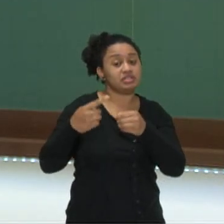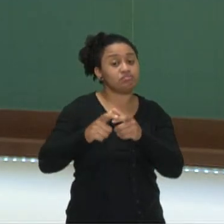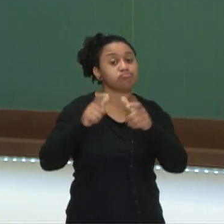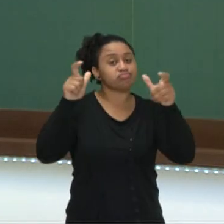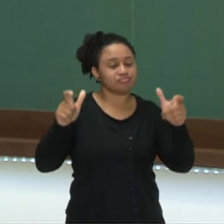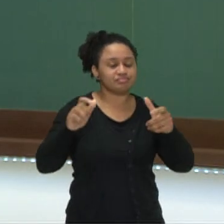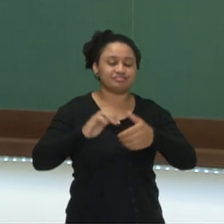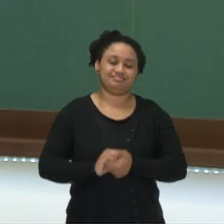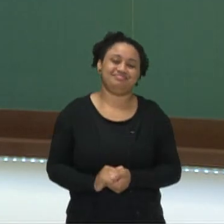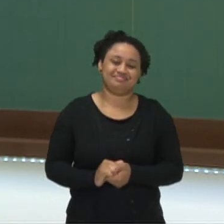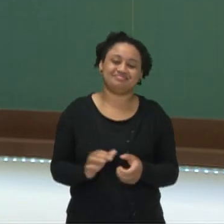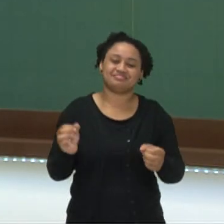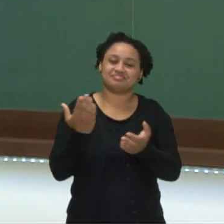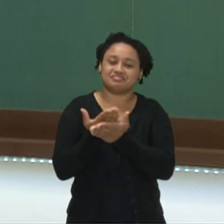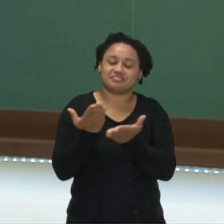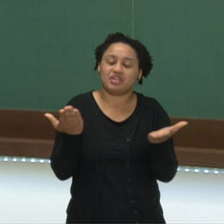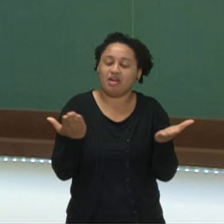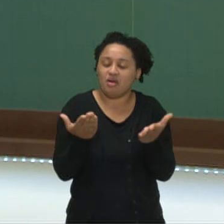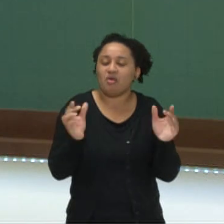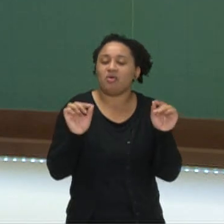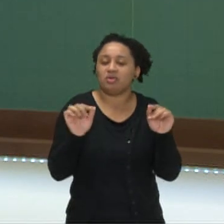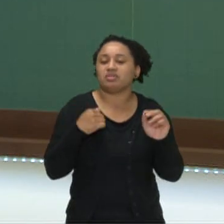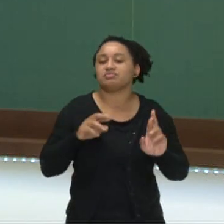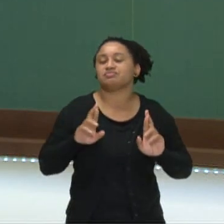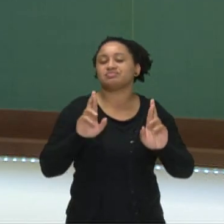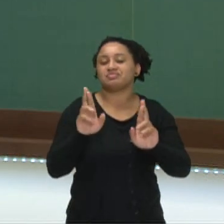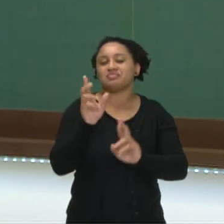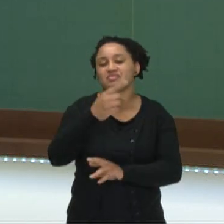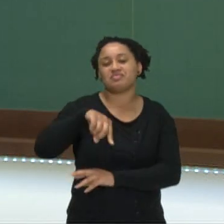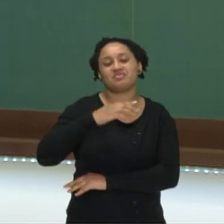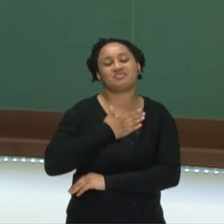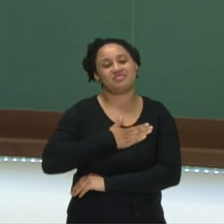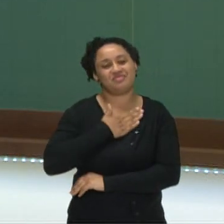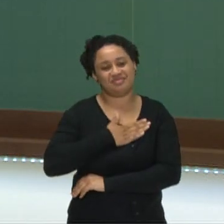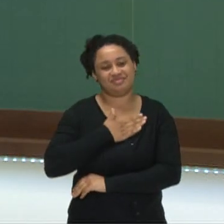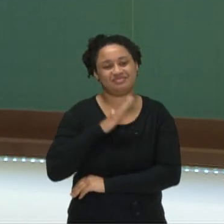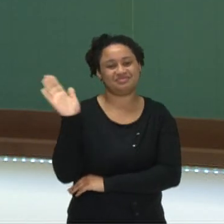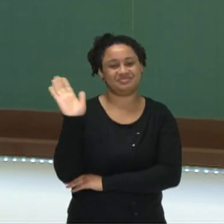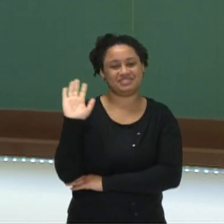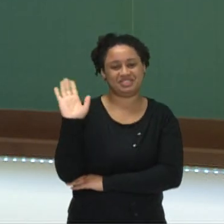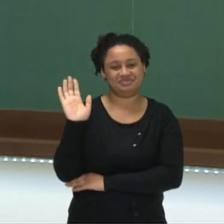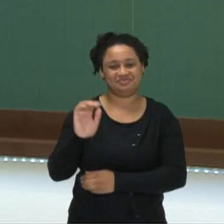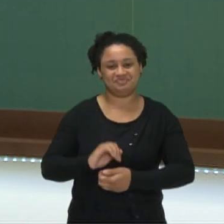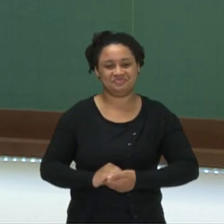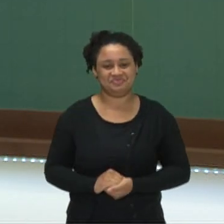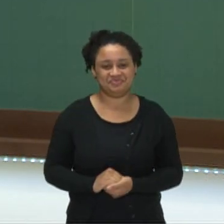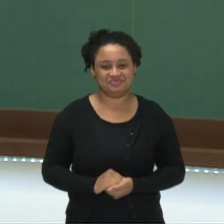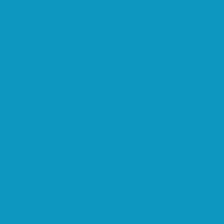Então é isso, pessoal. Essa foi nossa aula de hoje. Espero muito que tenham gostado e até breve.